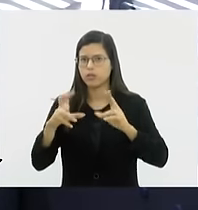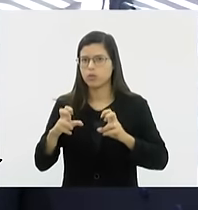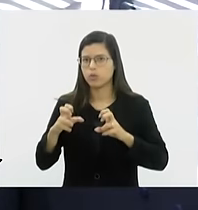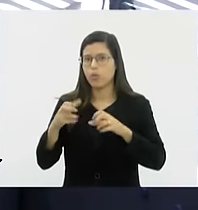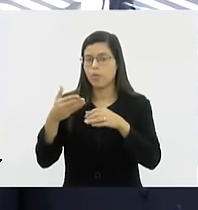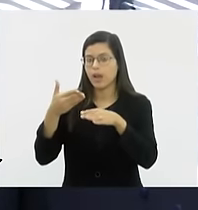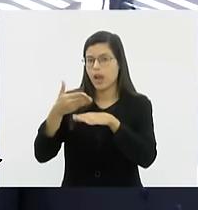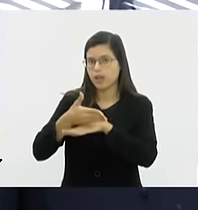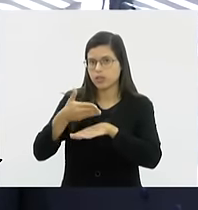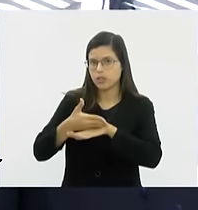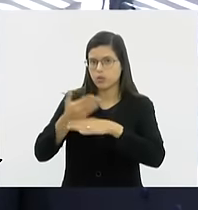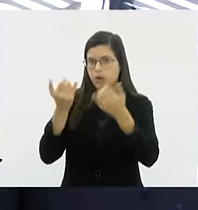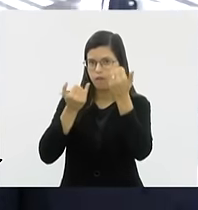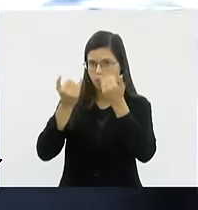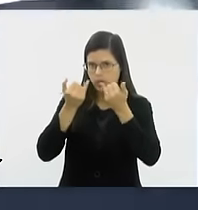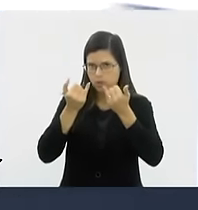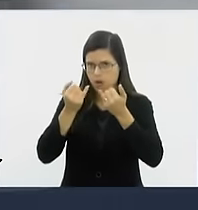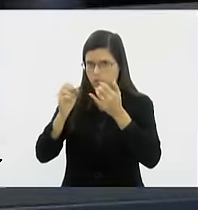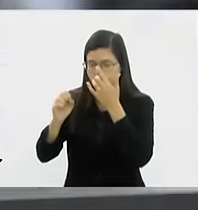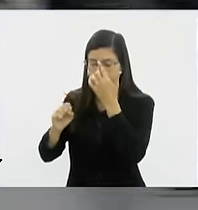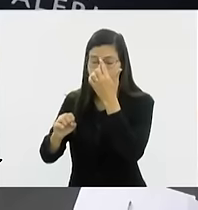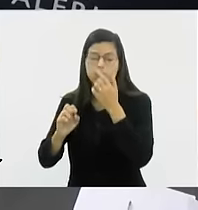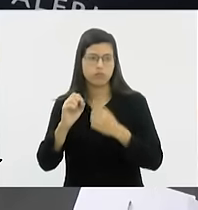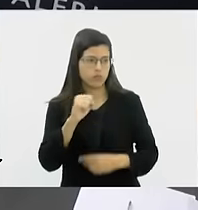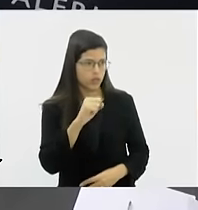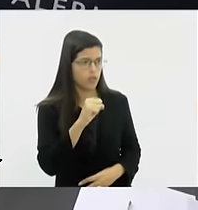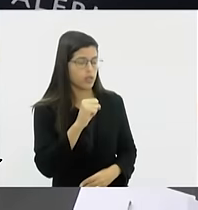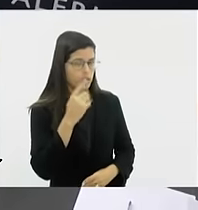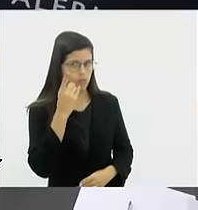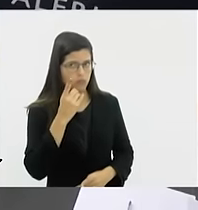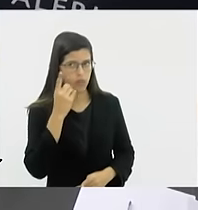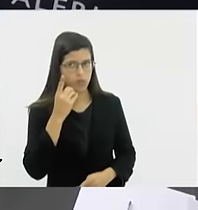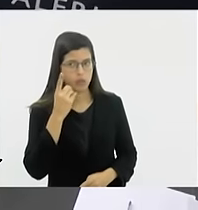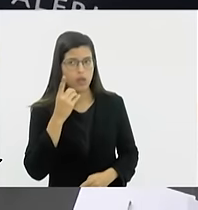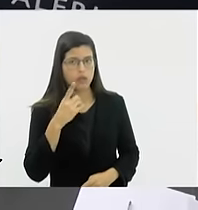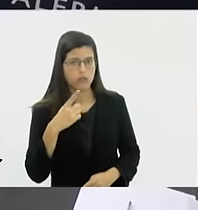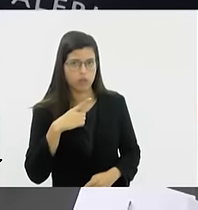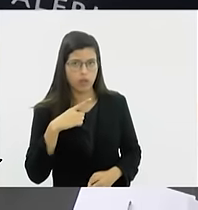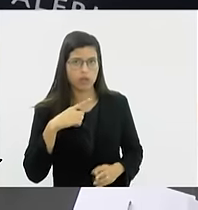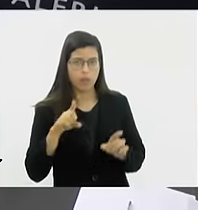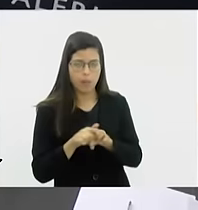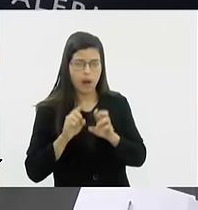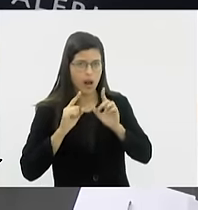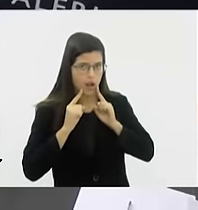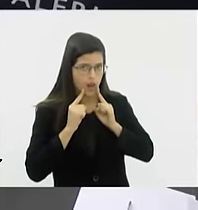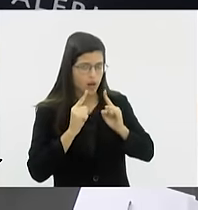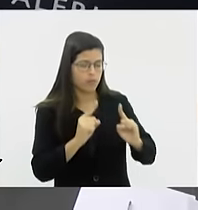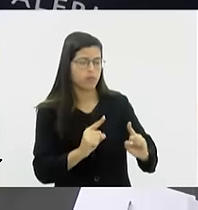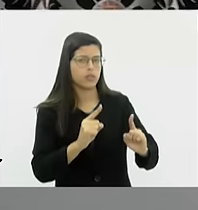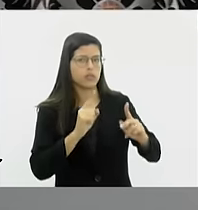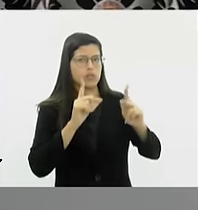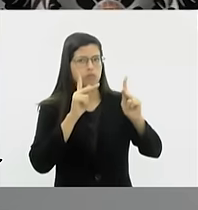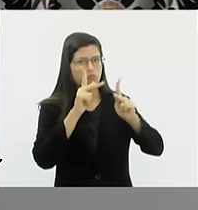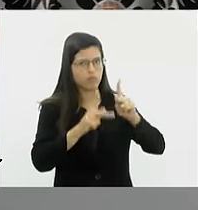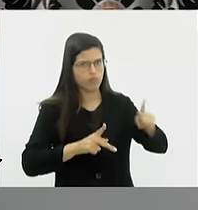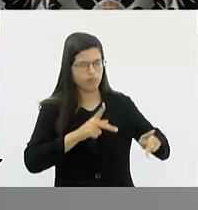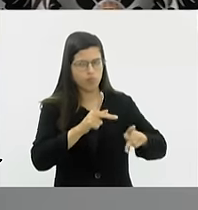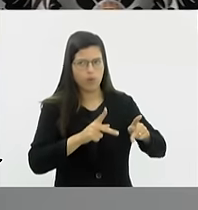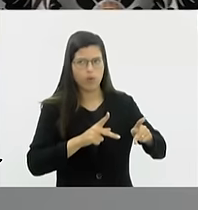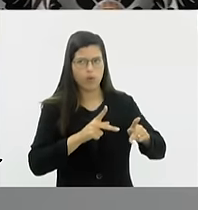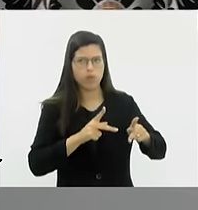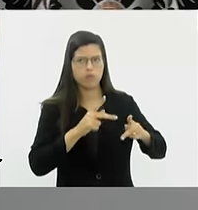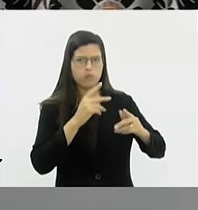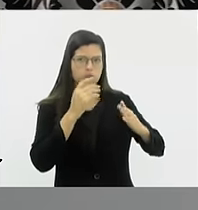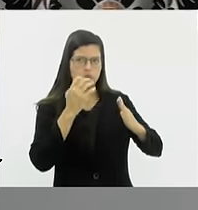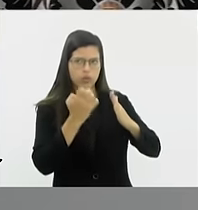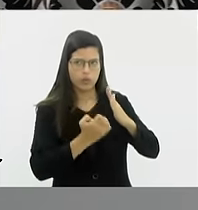informação? Sim, deputado. Inclusive, estamos recebendo a reclamação Sim. de cidadão, né, de empresa e